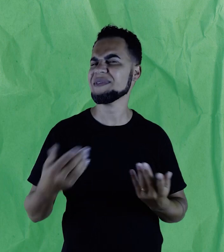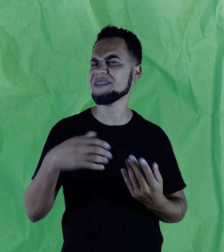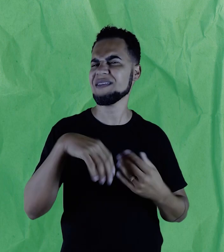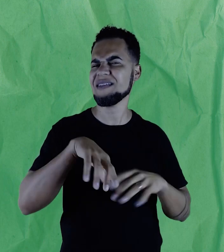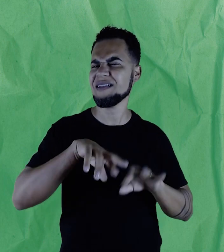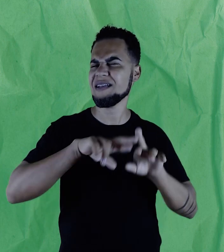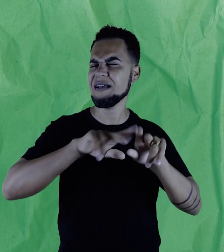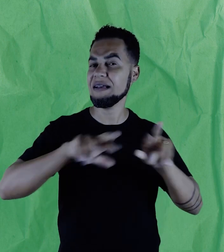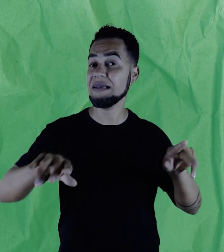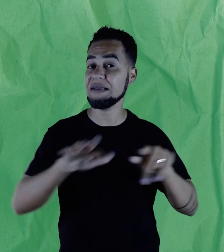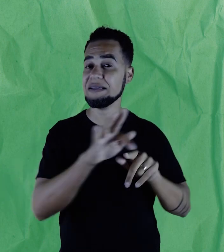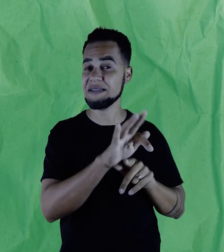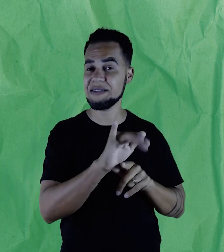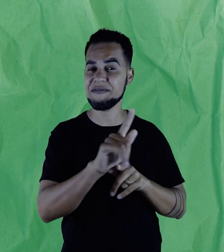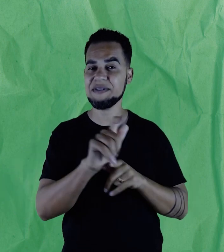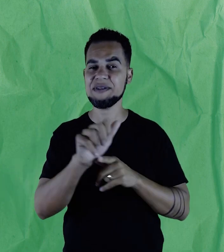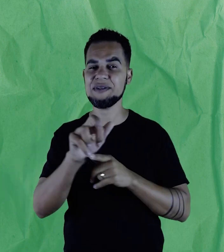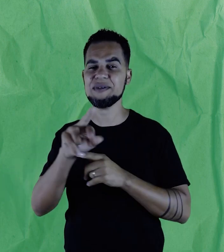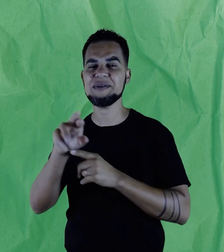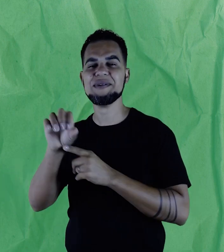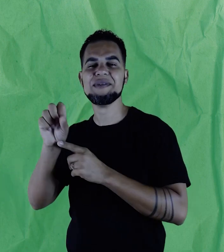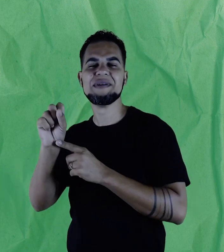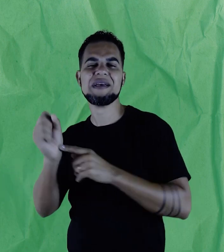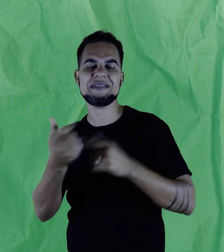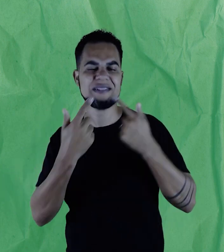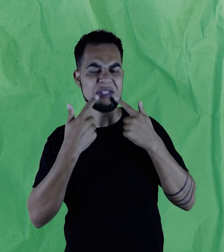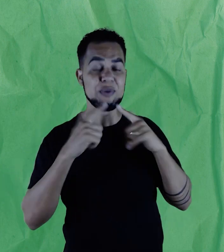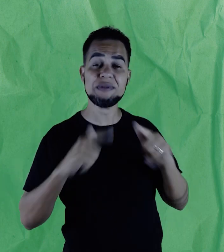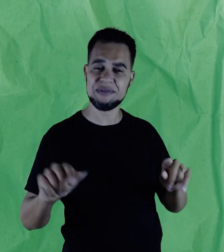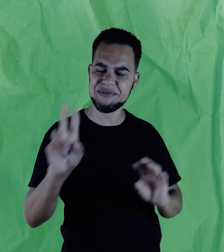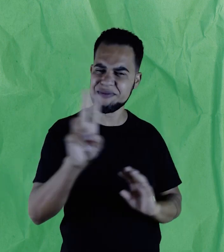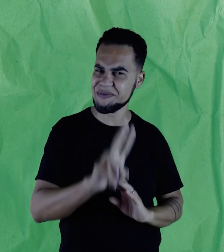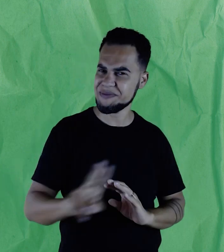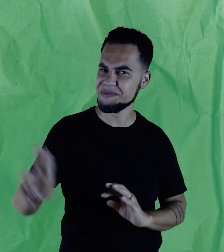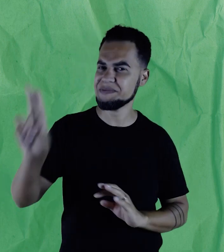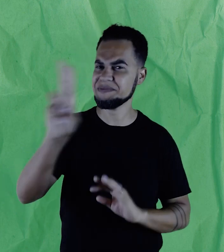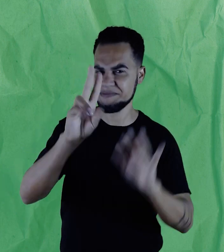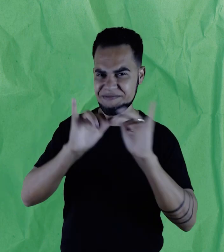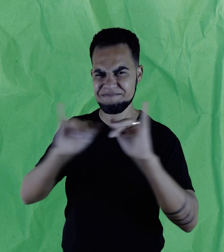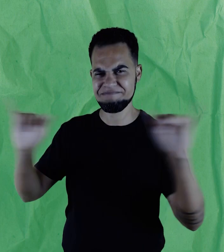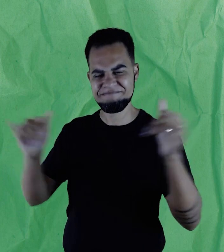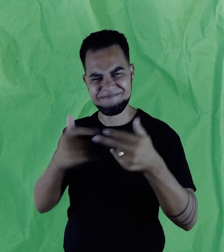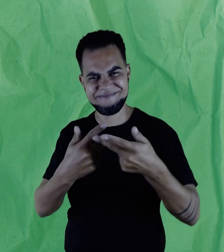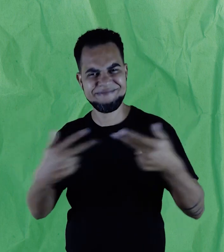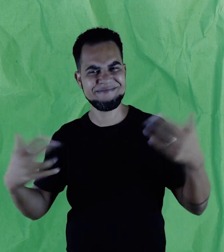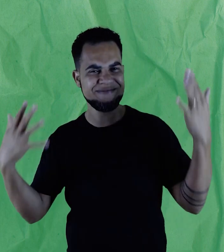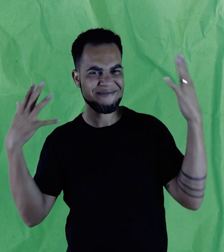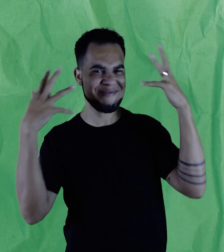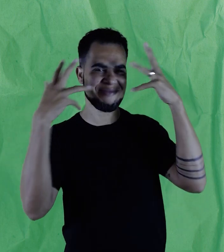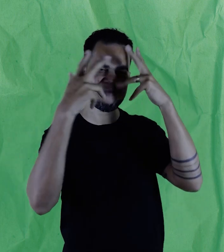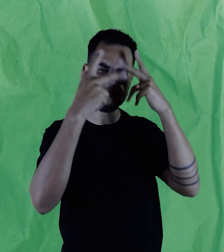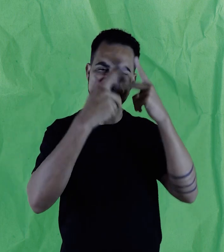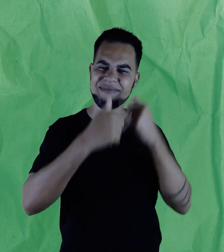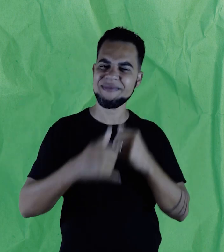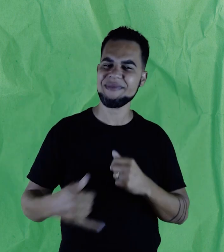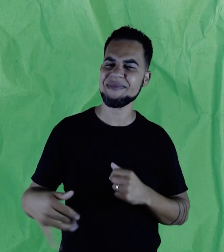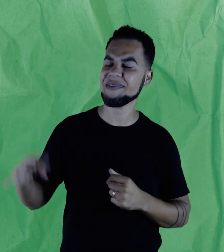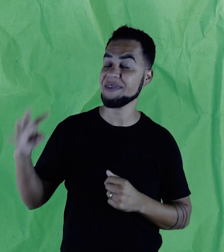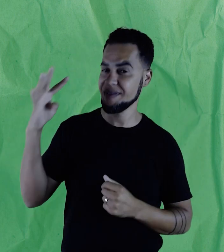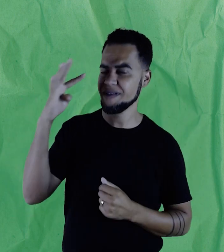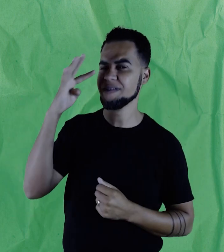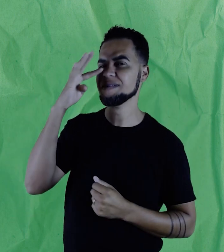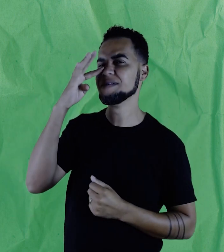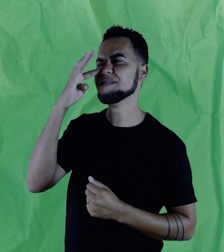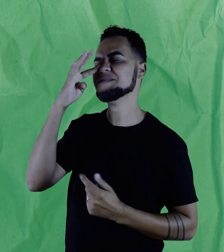Figuras de linguagem eu vou usar pra dizer coisas bonitas e te